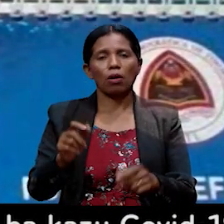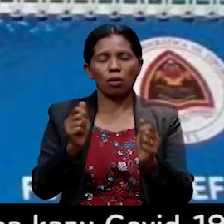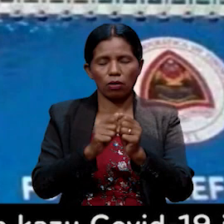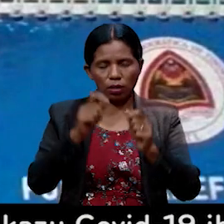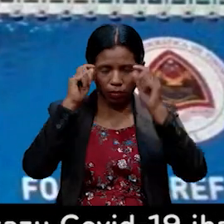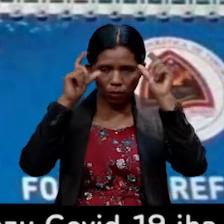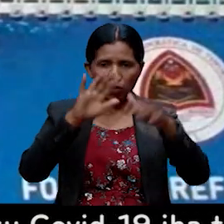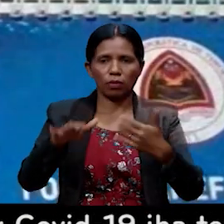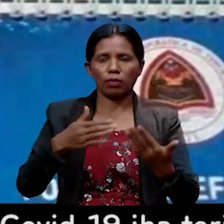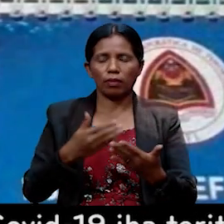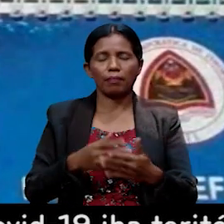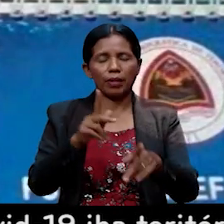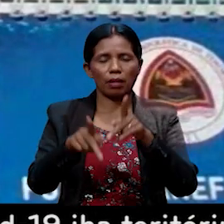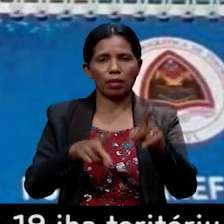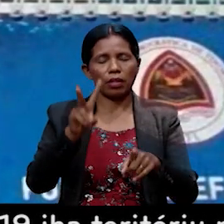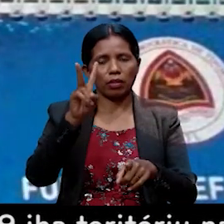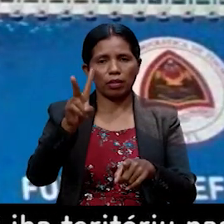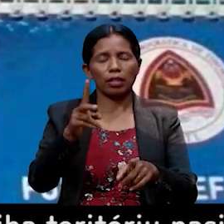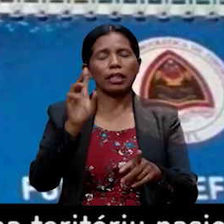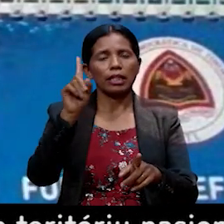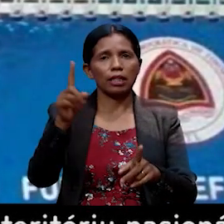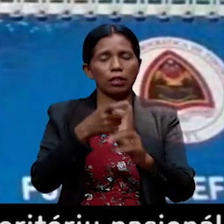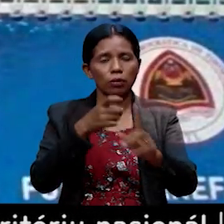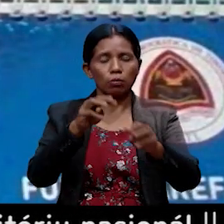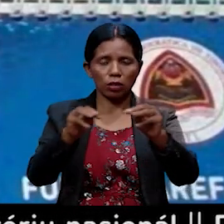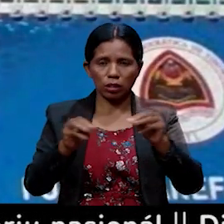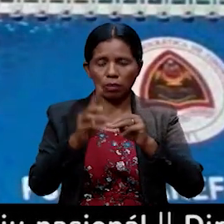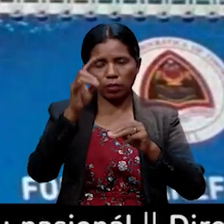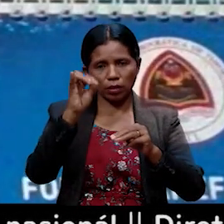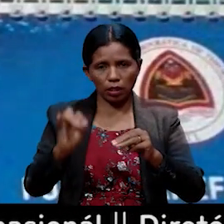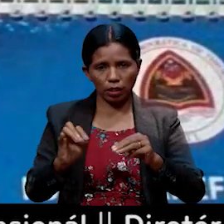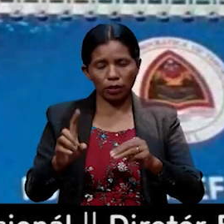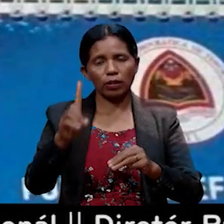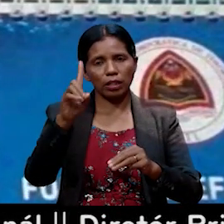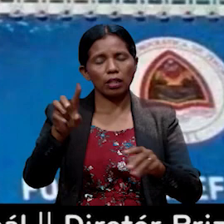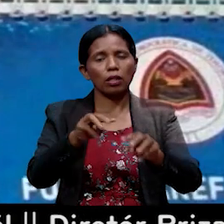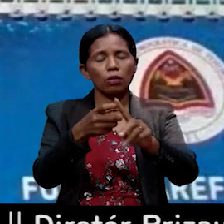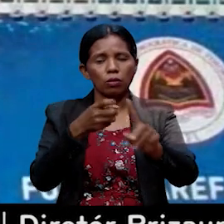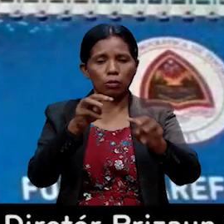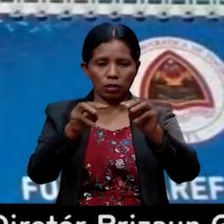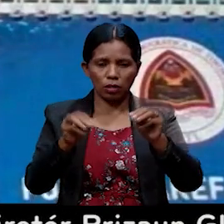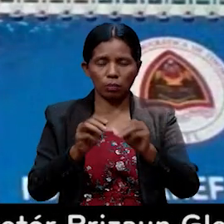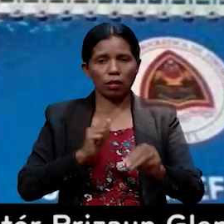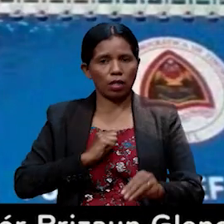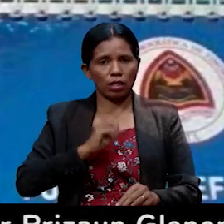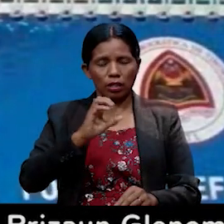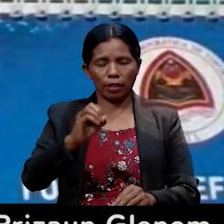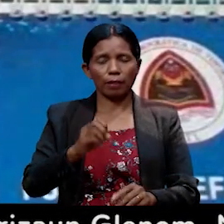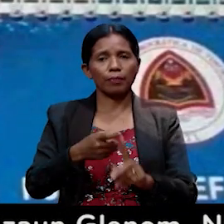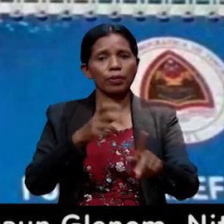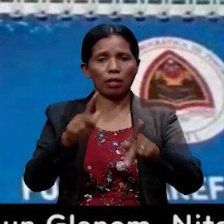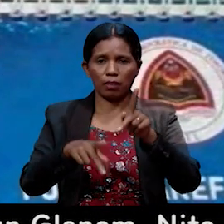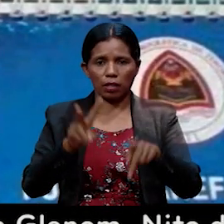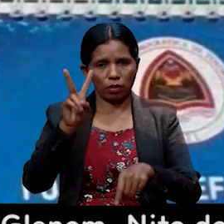explica, cidadão na Ruané, ida husi município Dili, no ida husi município Ainaro. Husi cidadão na